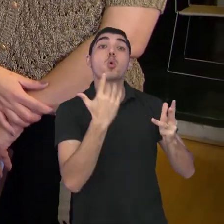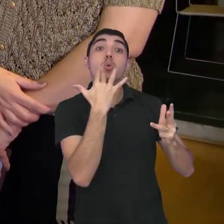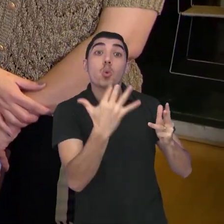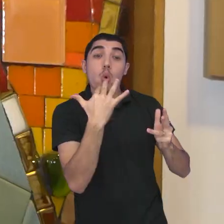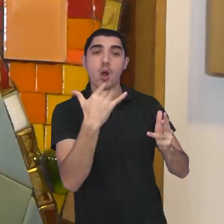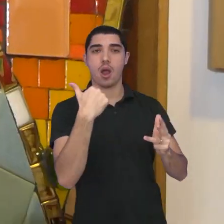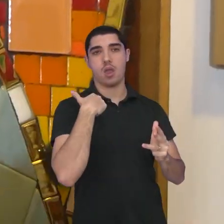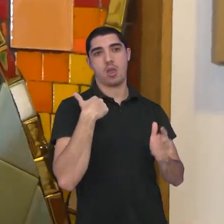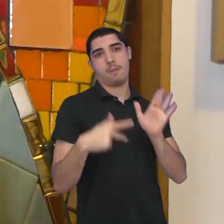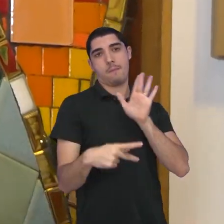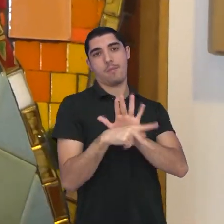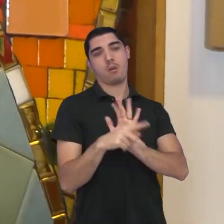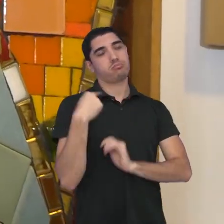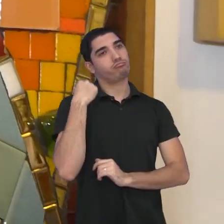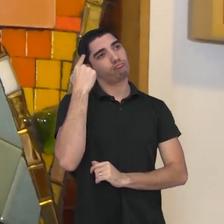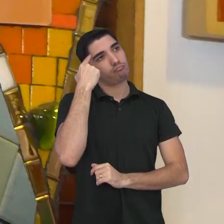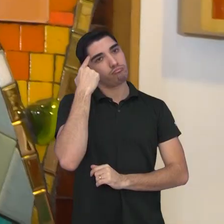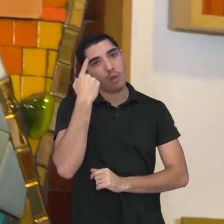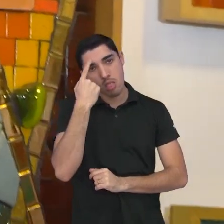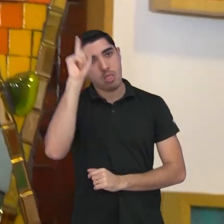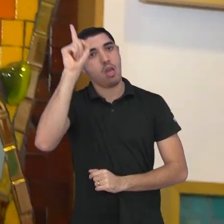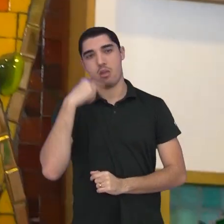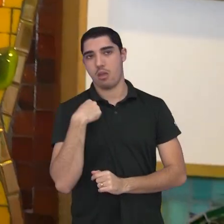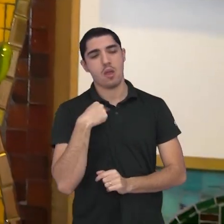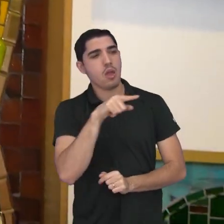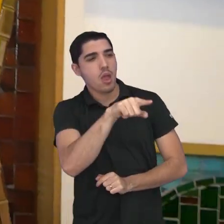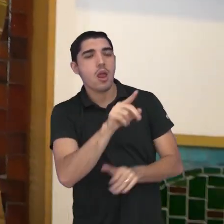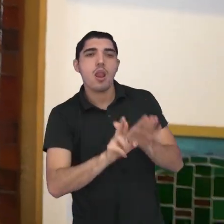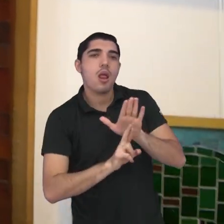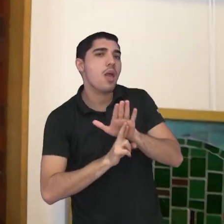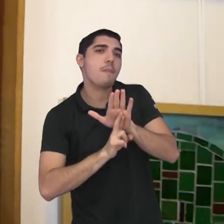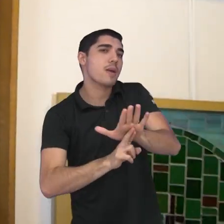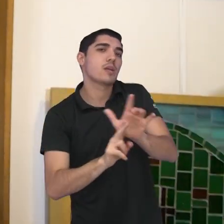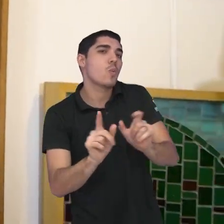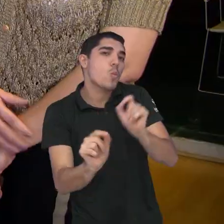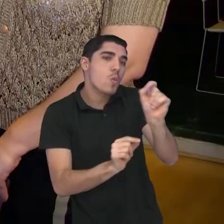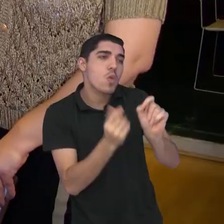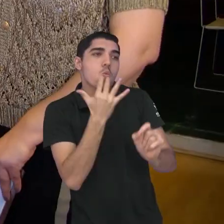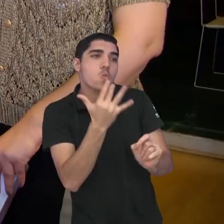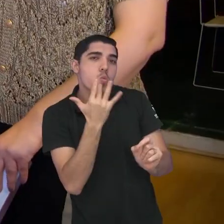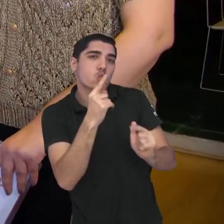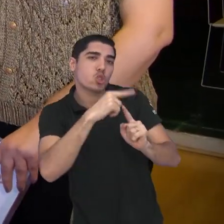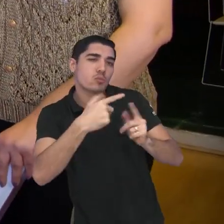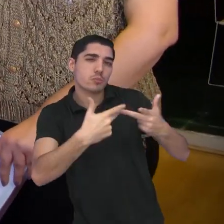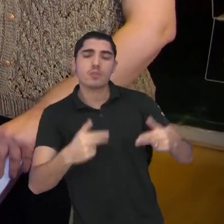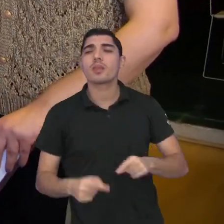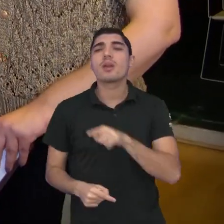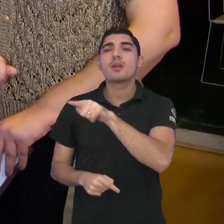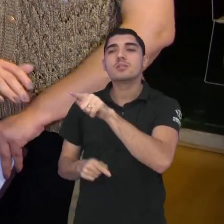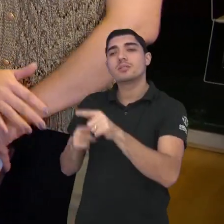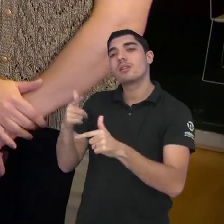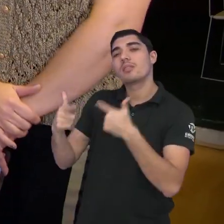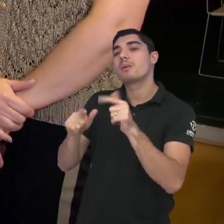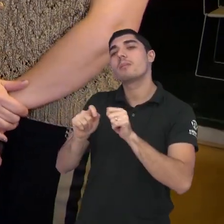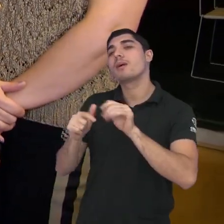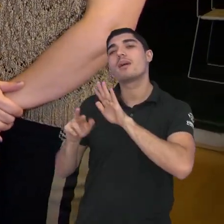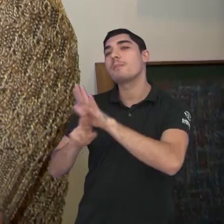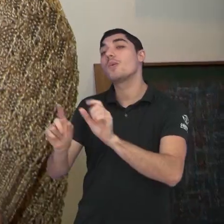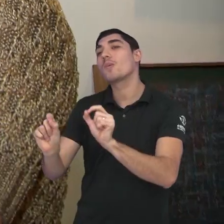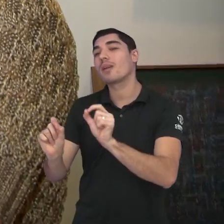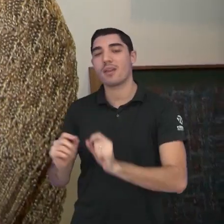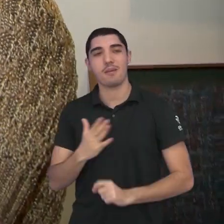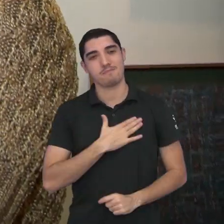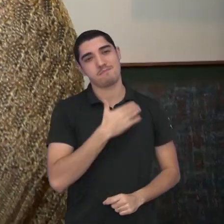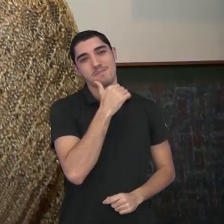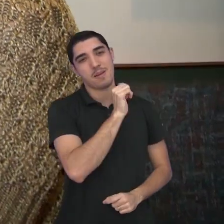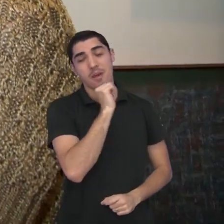estudo pessoal, do que aquilo representa, do que esse trabalho vai representar. E no caso desse trabalho específico, ele representa o que para você? A